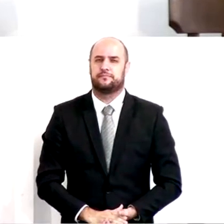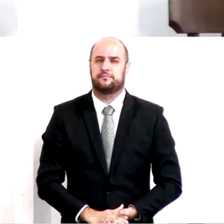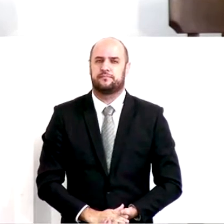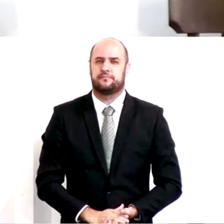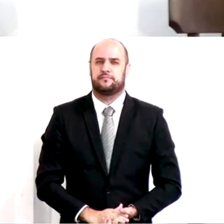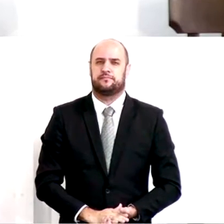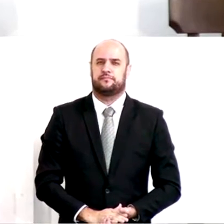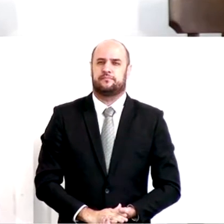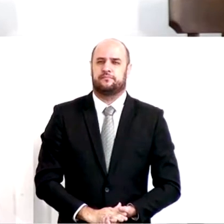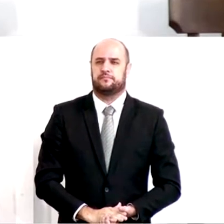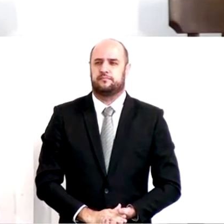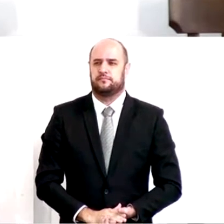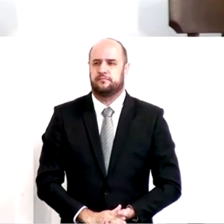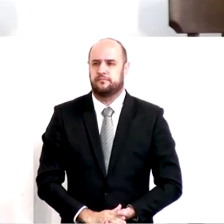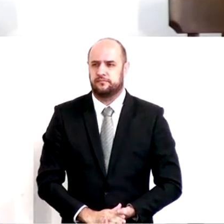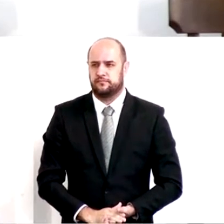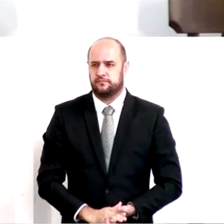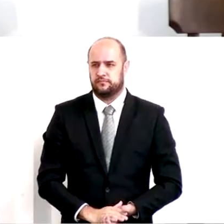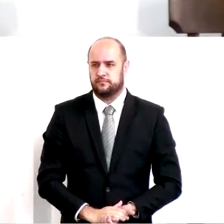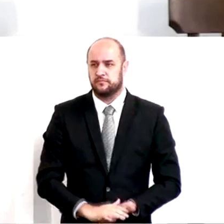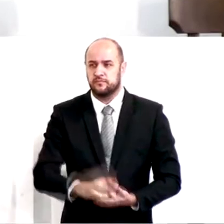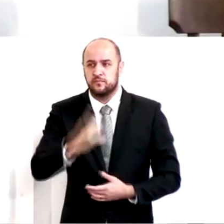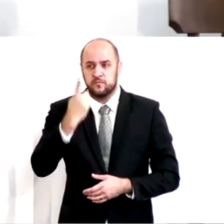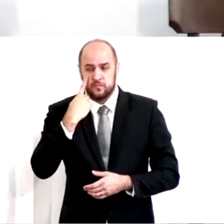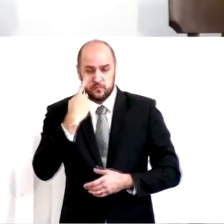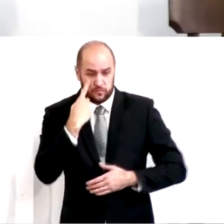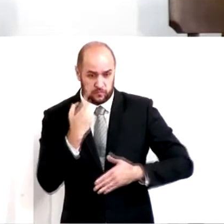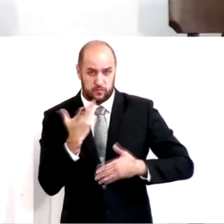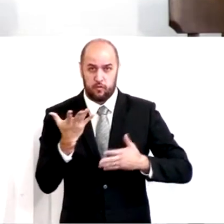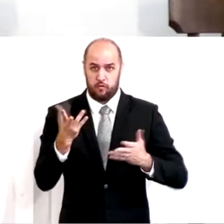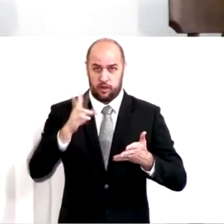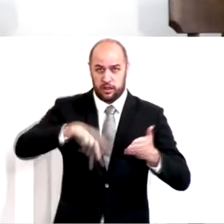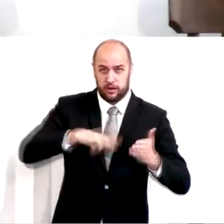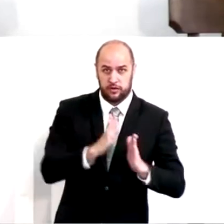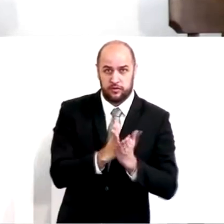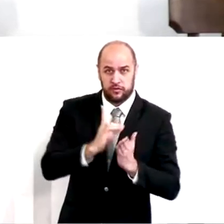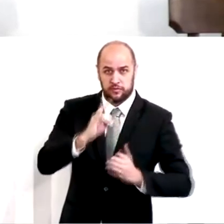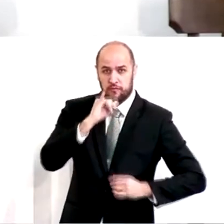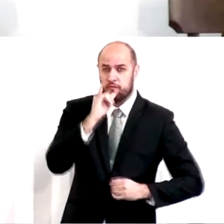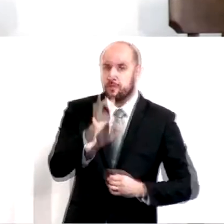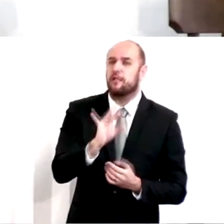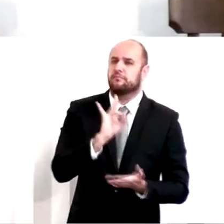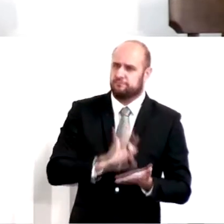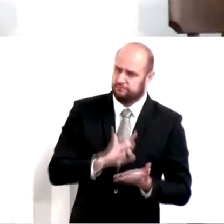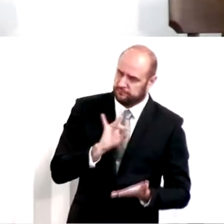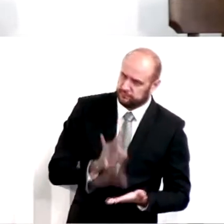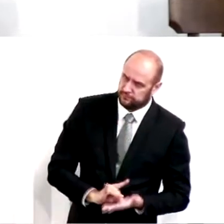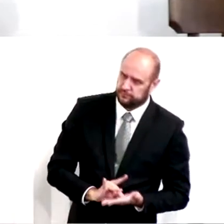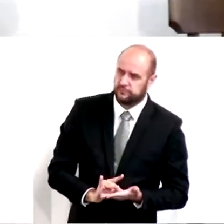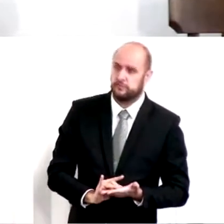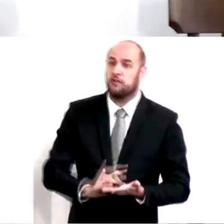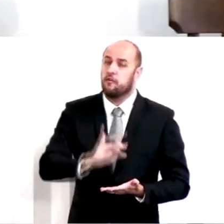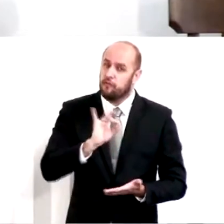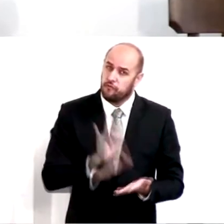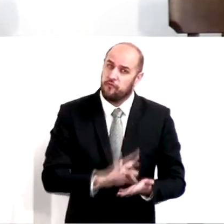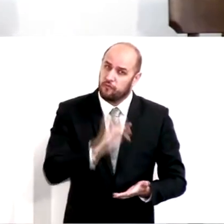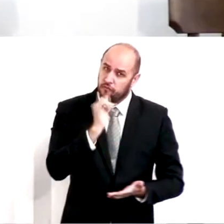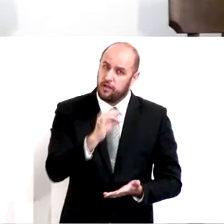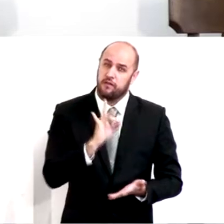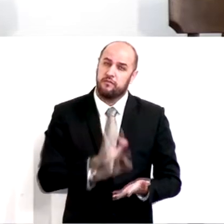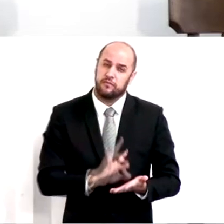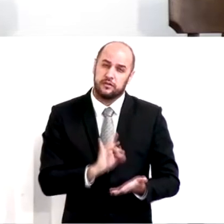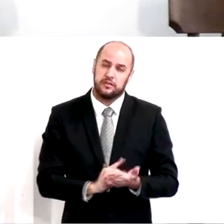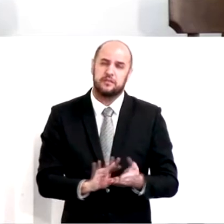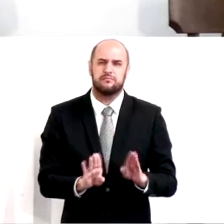Eu creio. E vem a terceira parte. A terceira parte é bem interessante porque ela fala de sinceridade. E sinceridade ela não é uma